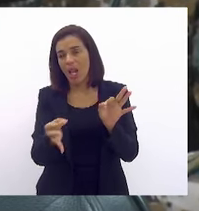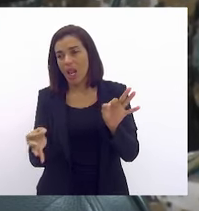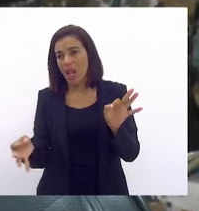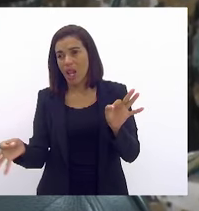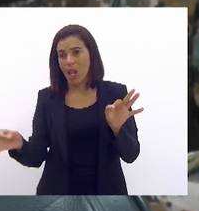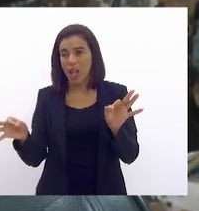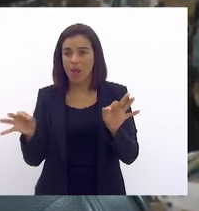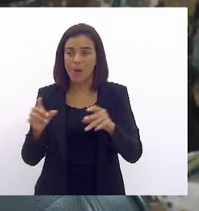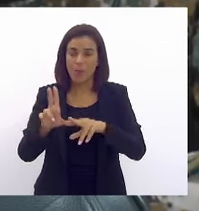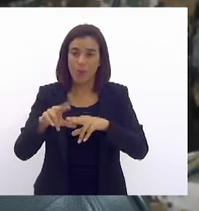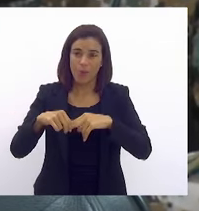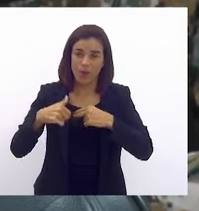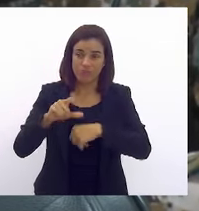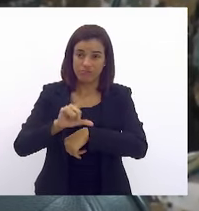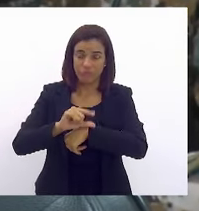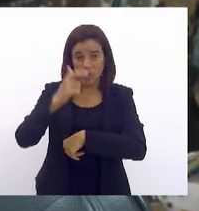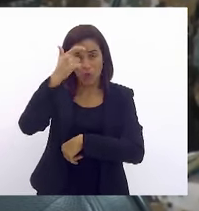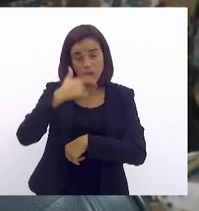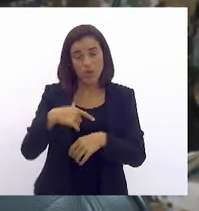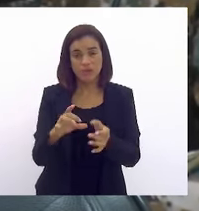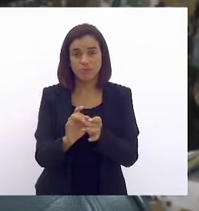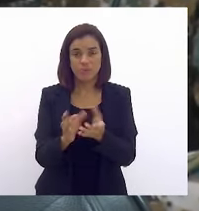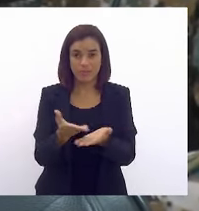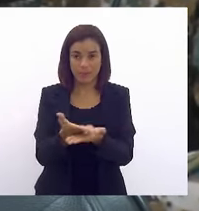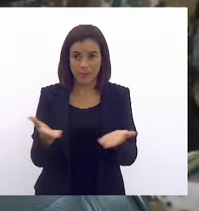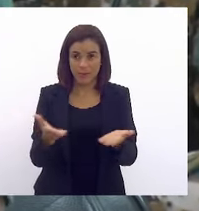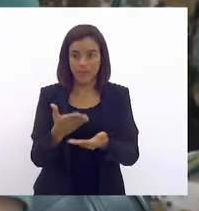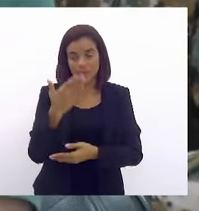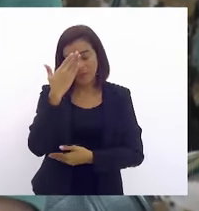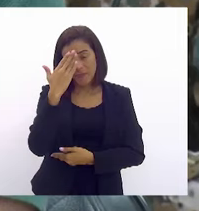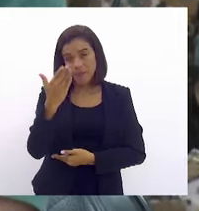visto o horário aí. Fico à disposição. Obrigado, Renan.